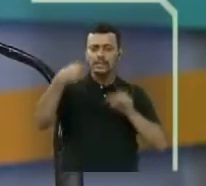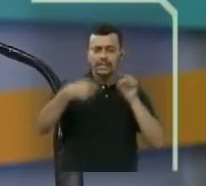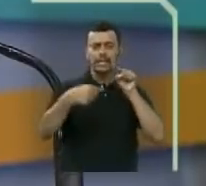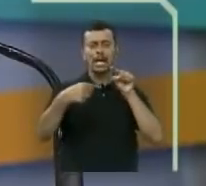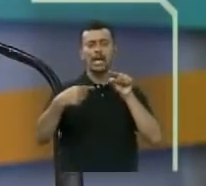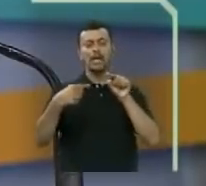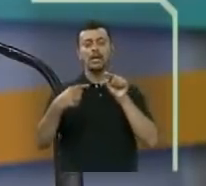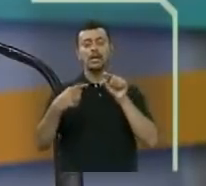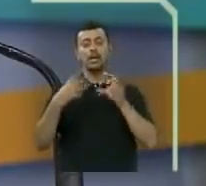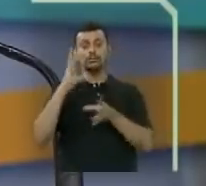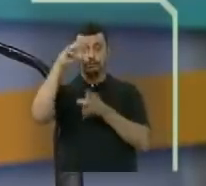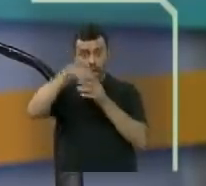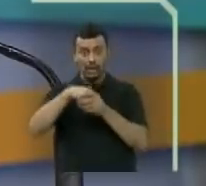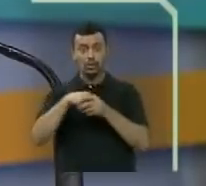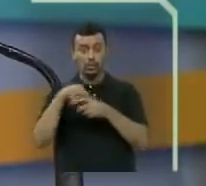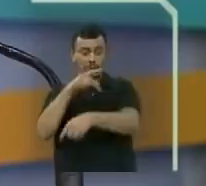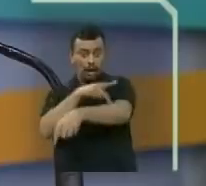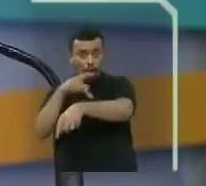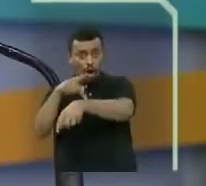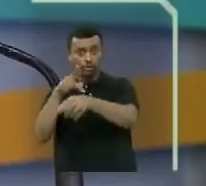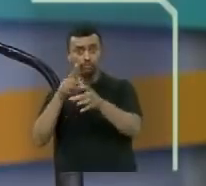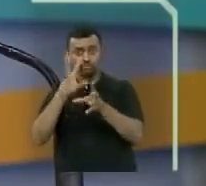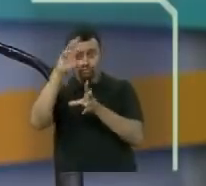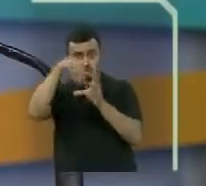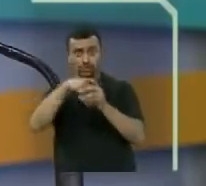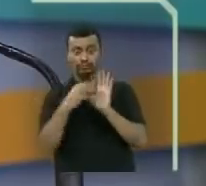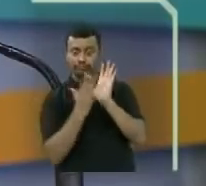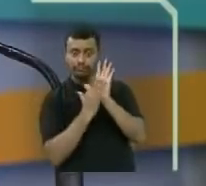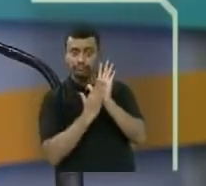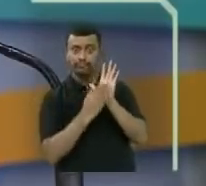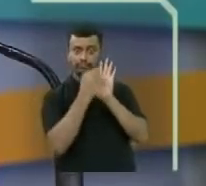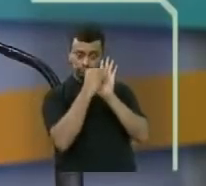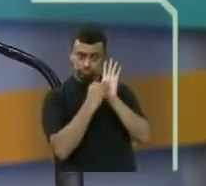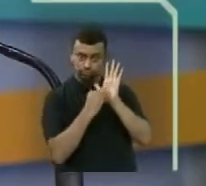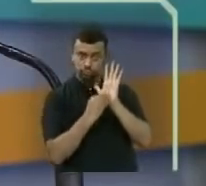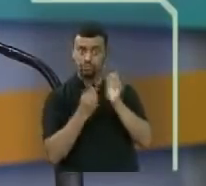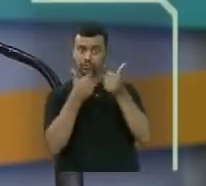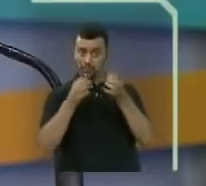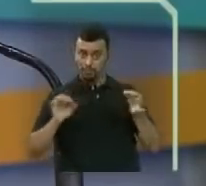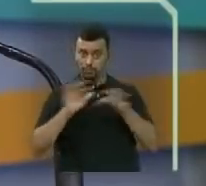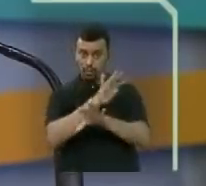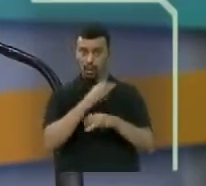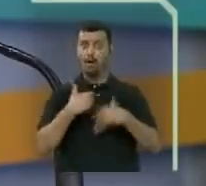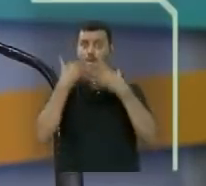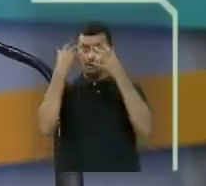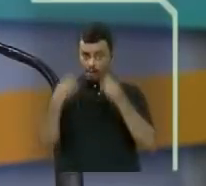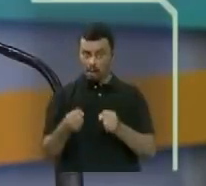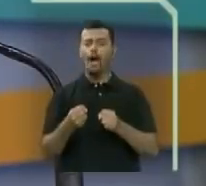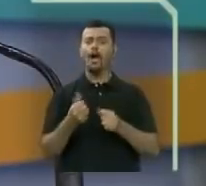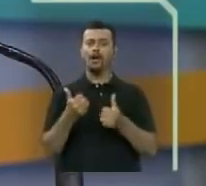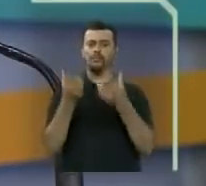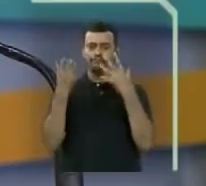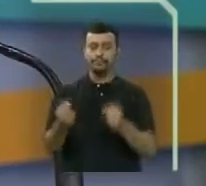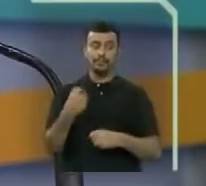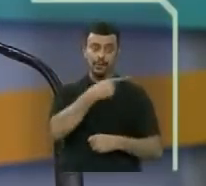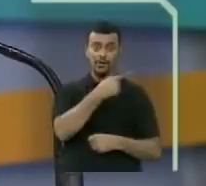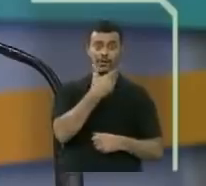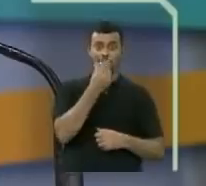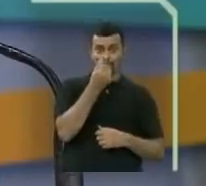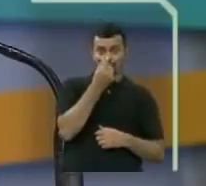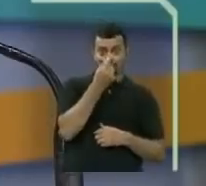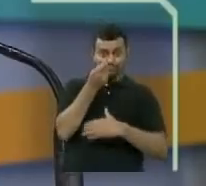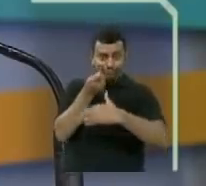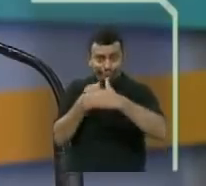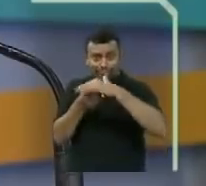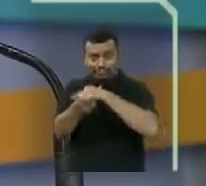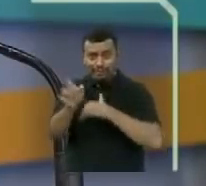e que esse projeto possa ser cumprido e nós encaminharemos pequenas verbas para as escolas, porque hoje o Estado de